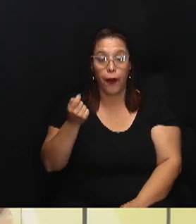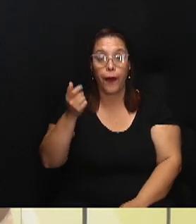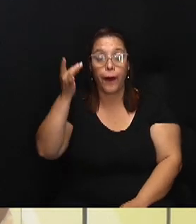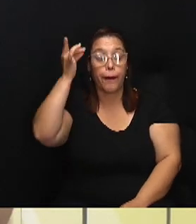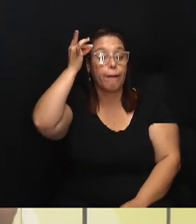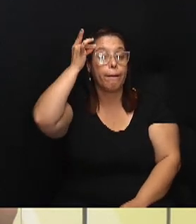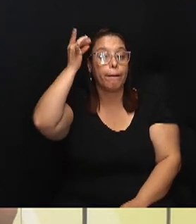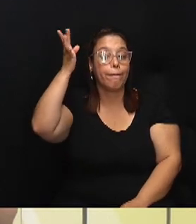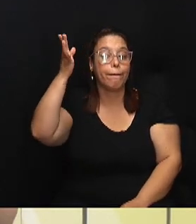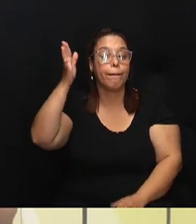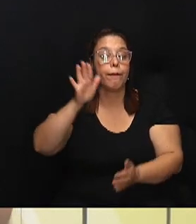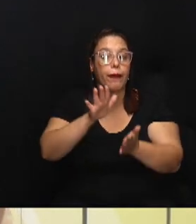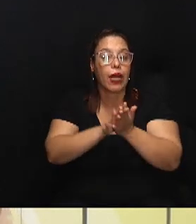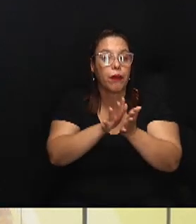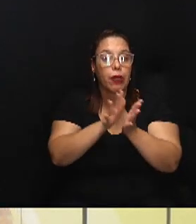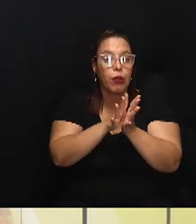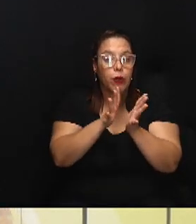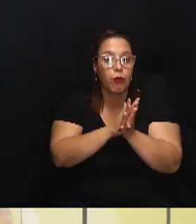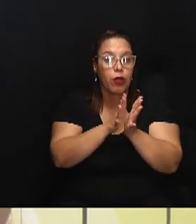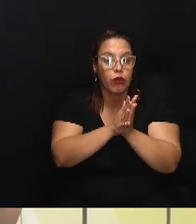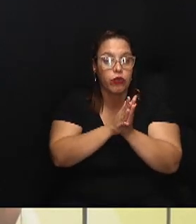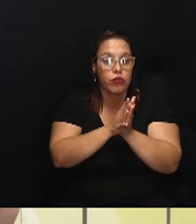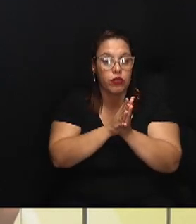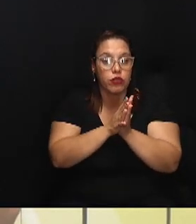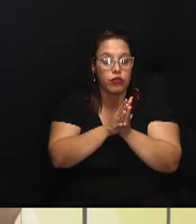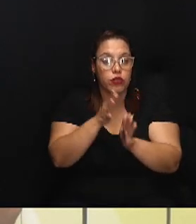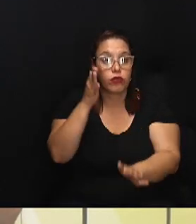fácil, é um pouco mais palpável, né, para as pessoas quando elas